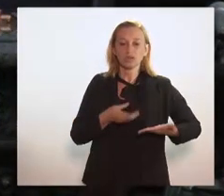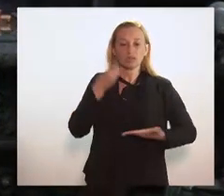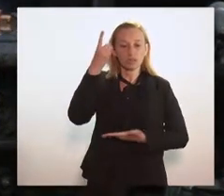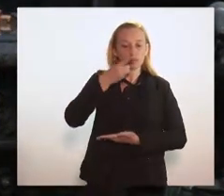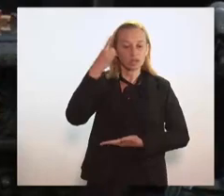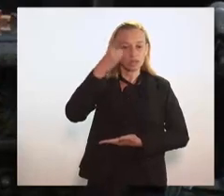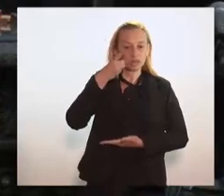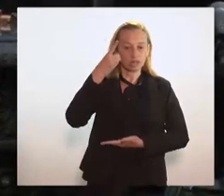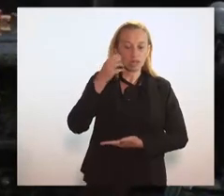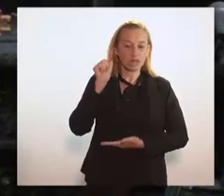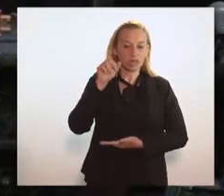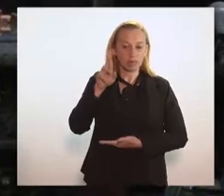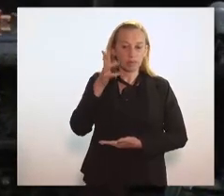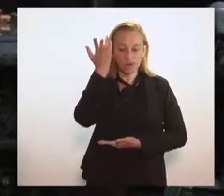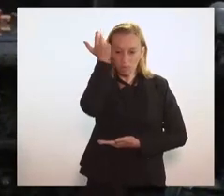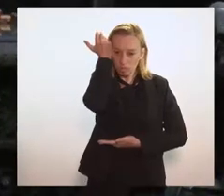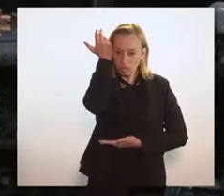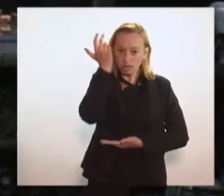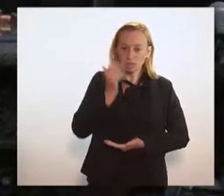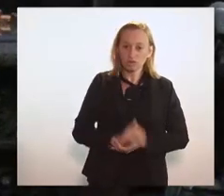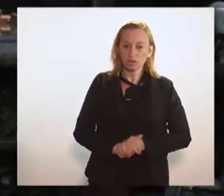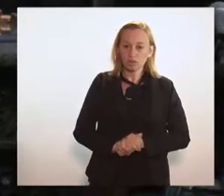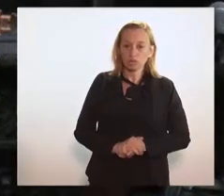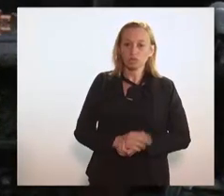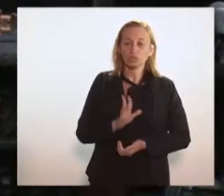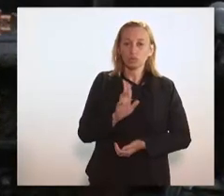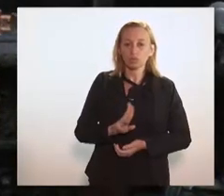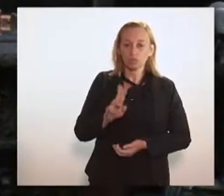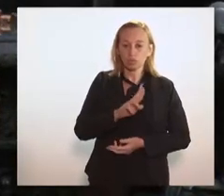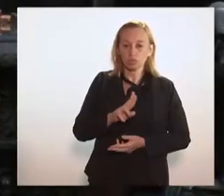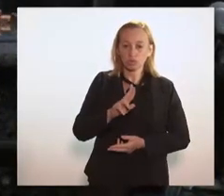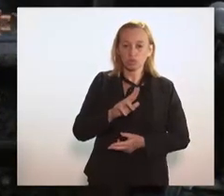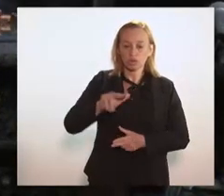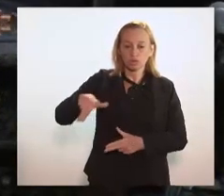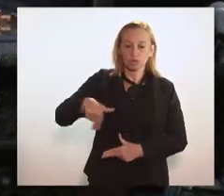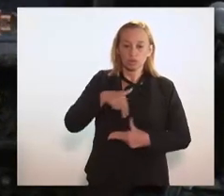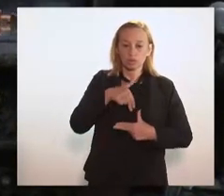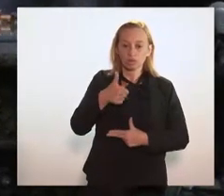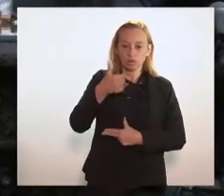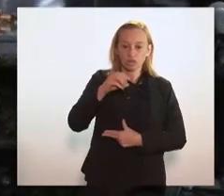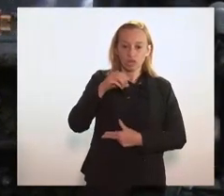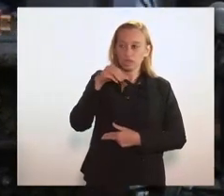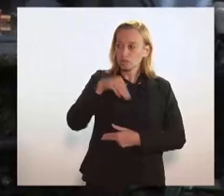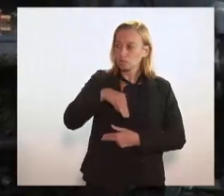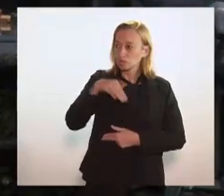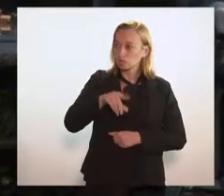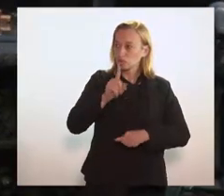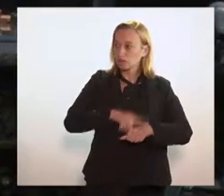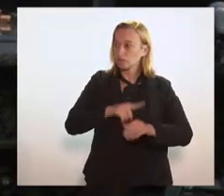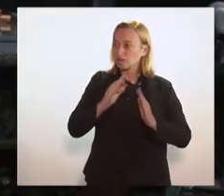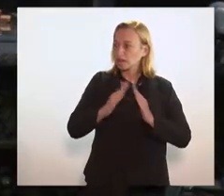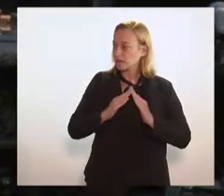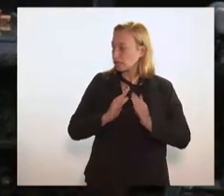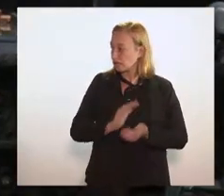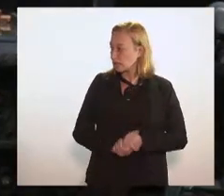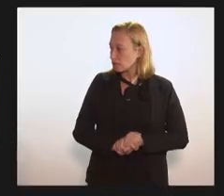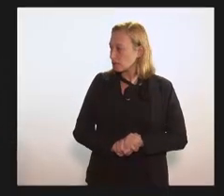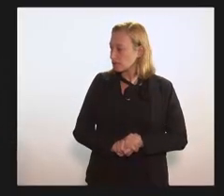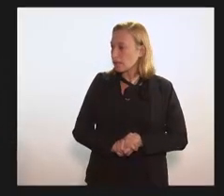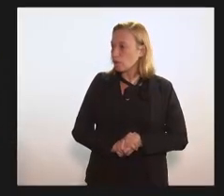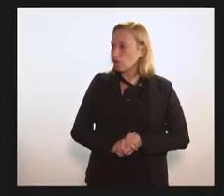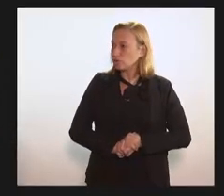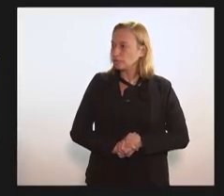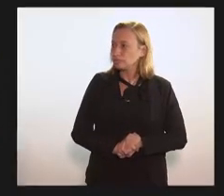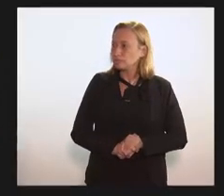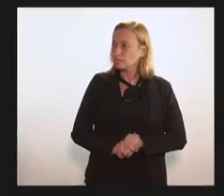deputado Eliomar Coelho a fazer uso dos seus 10 minutos regimentais.